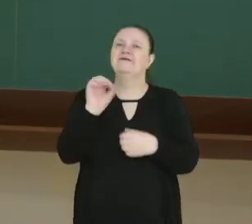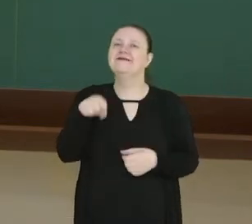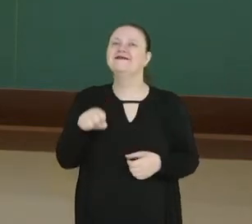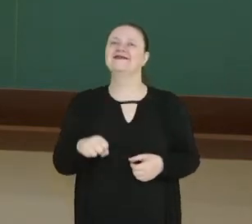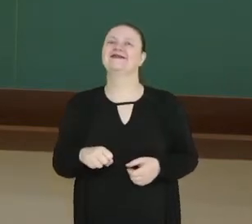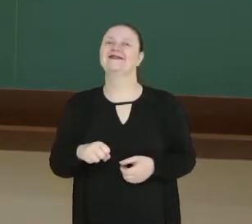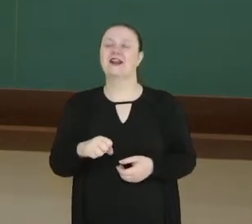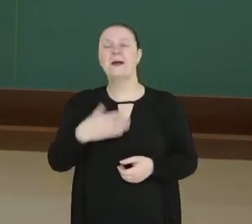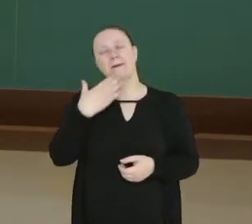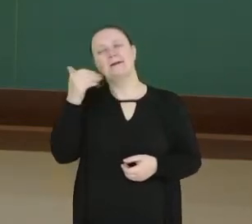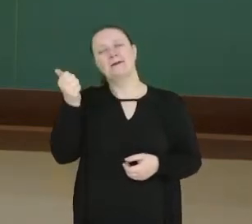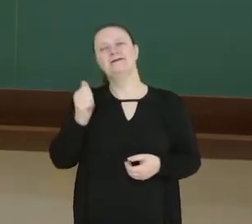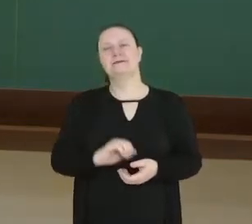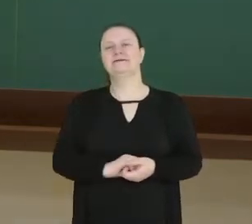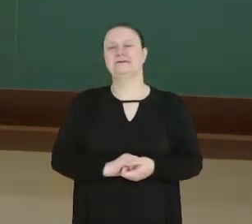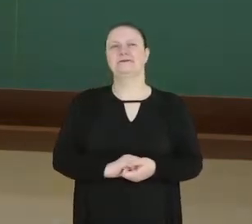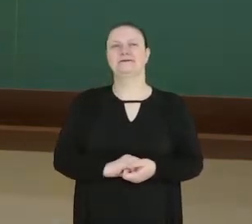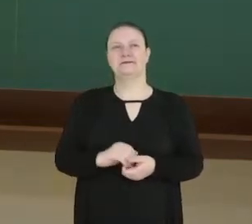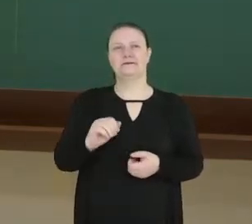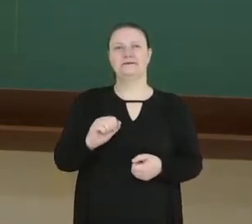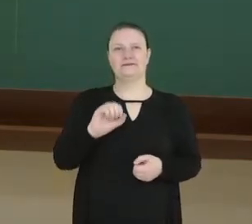entender melhor esses conceitos. Acompanhe.